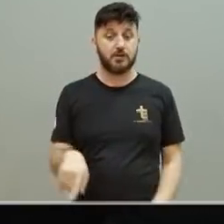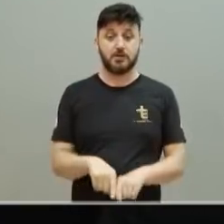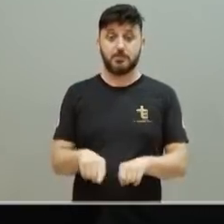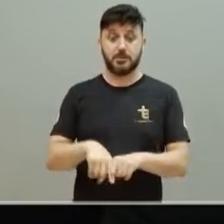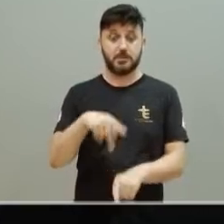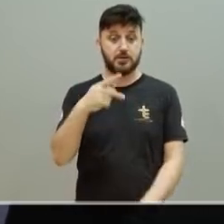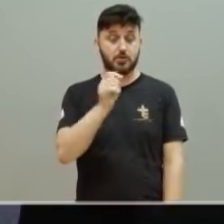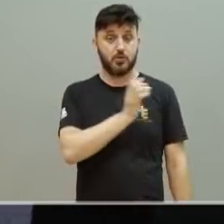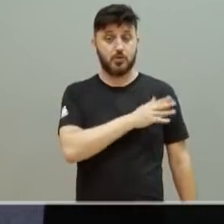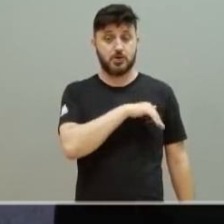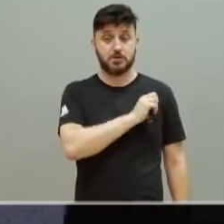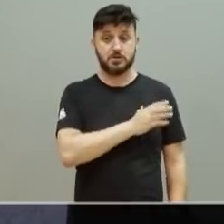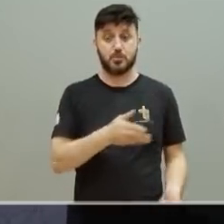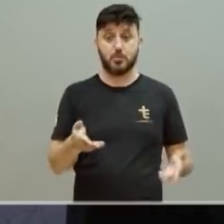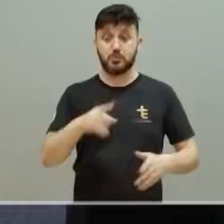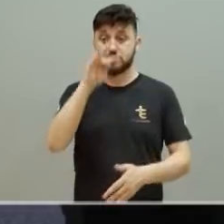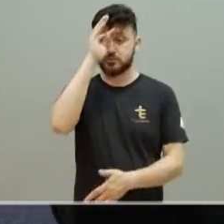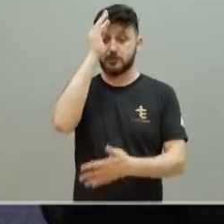com toda a fé,